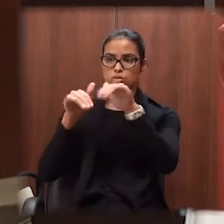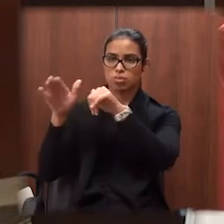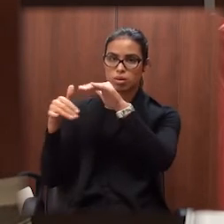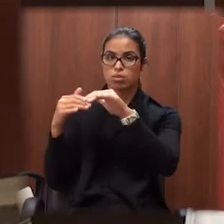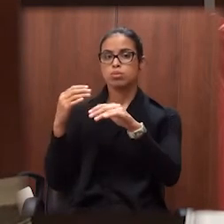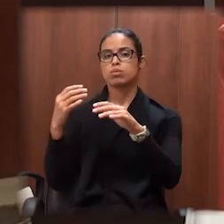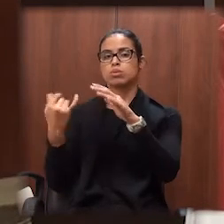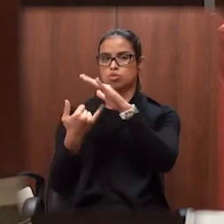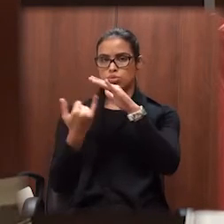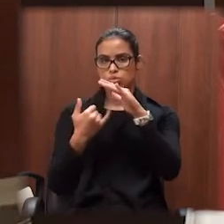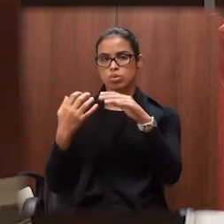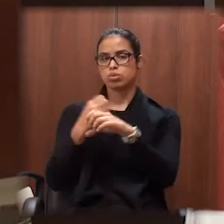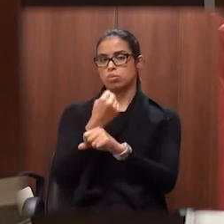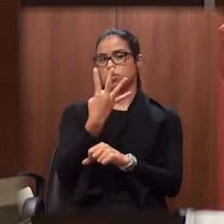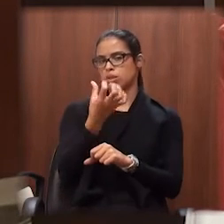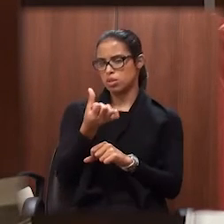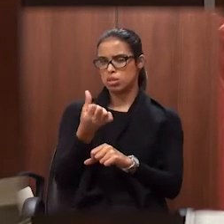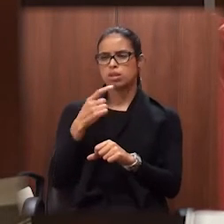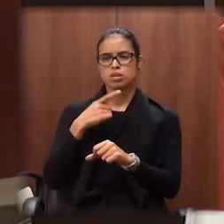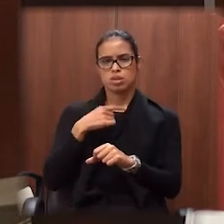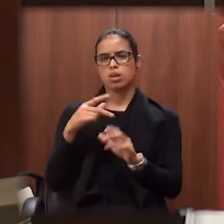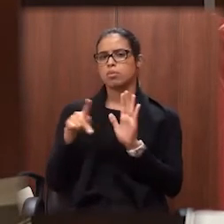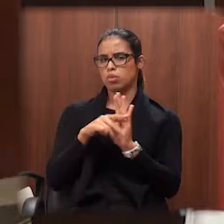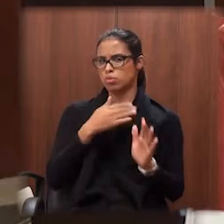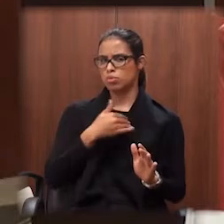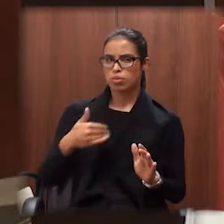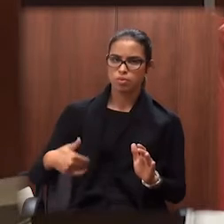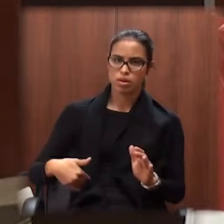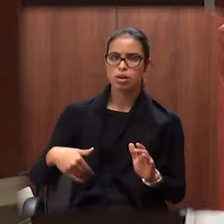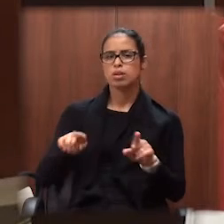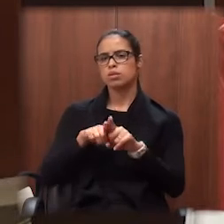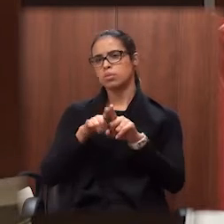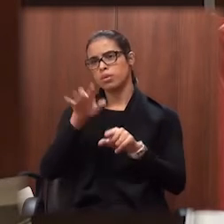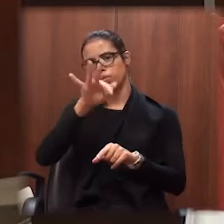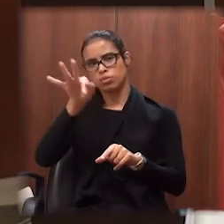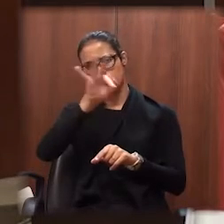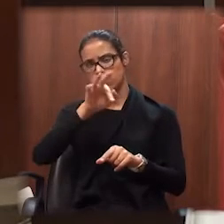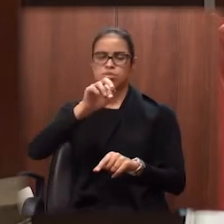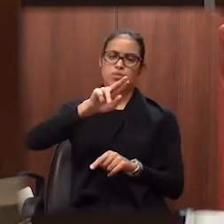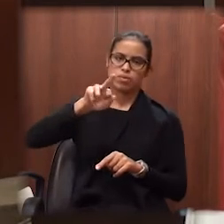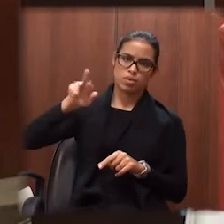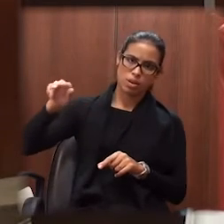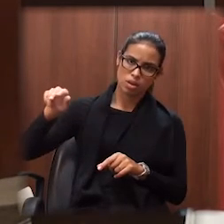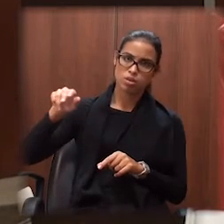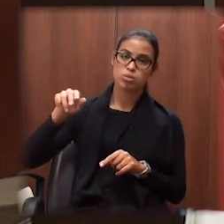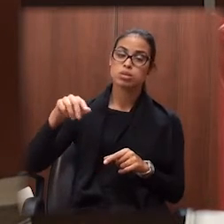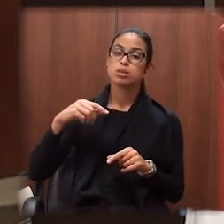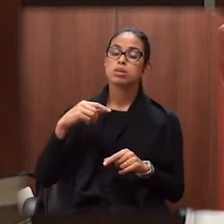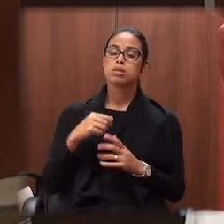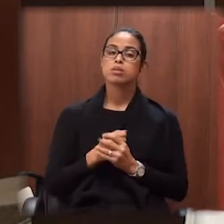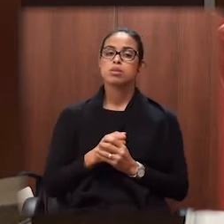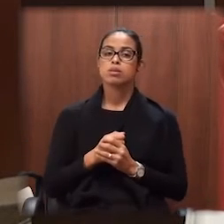instituições, dentre órgãos públicos, autarquias, universidades, etc., e tivemos